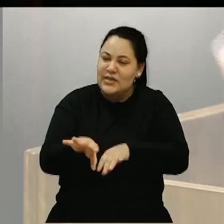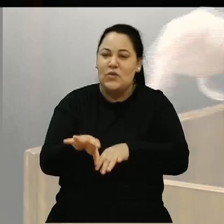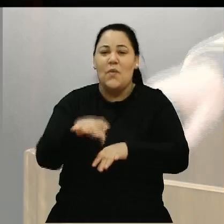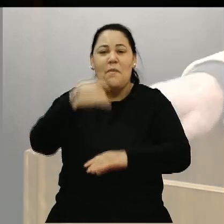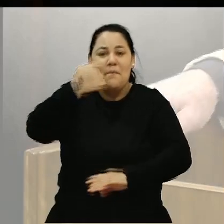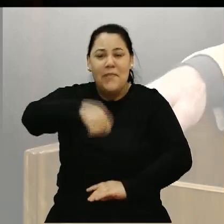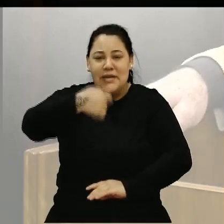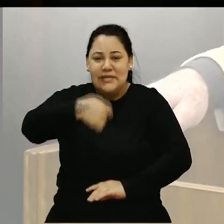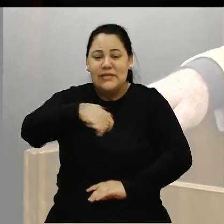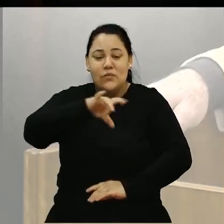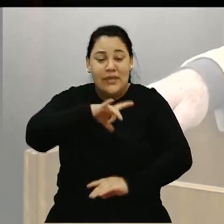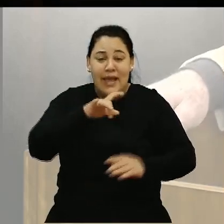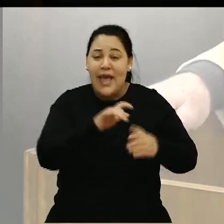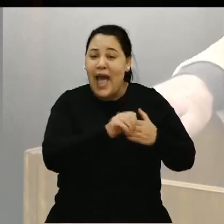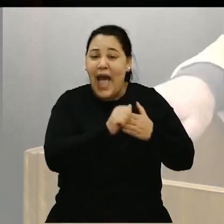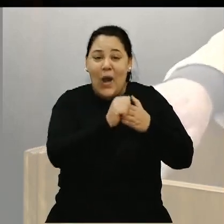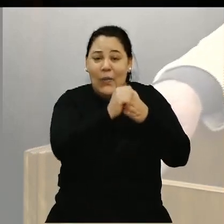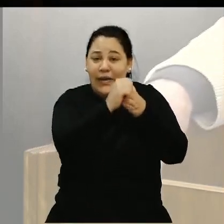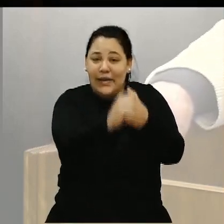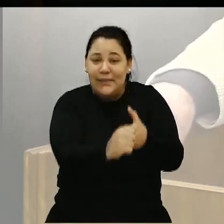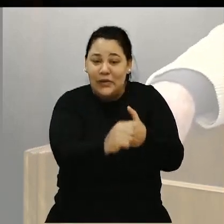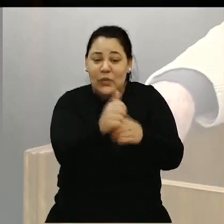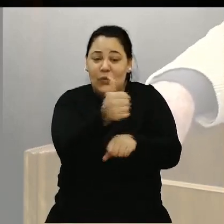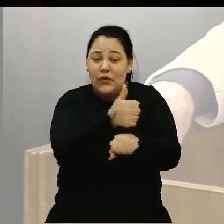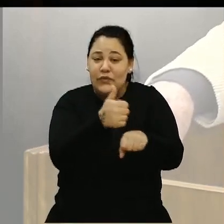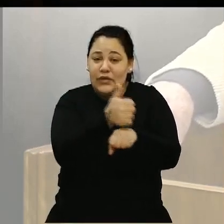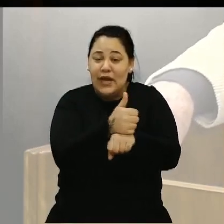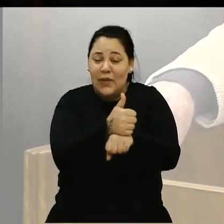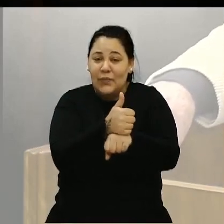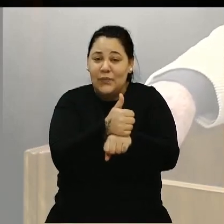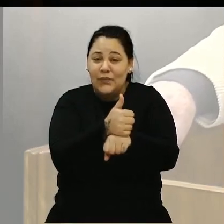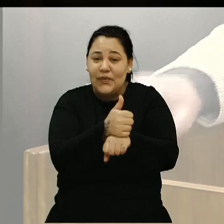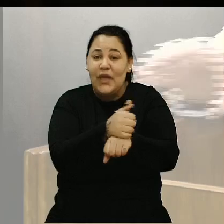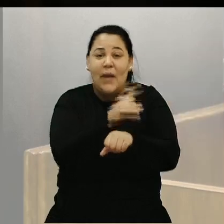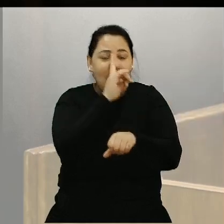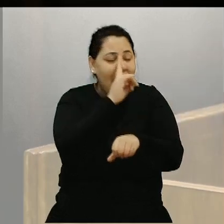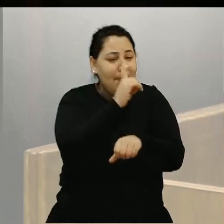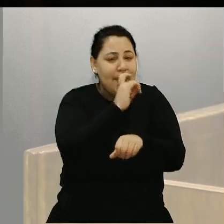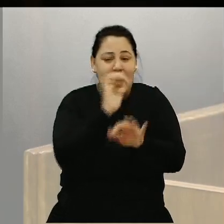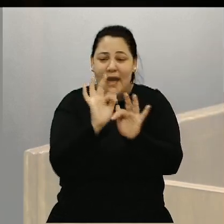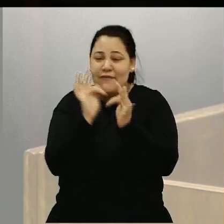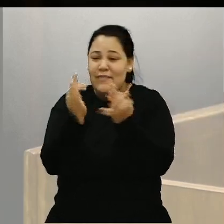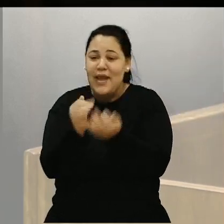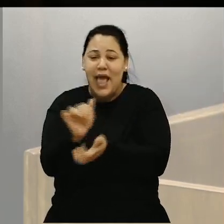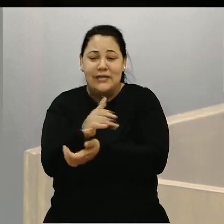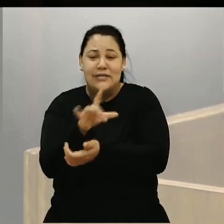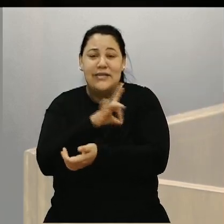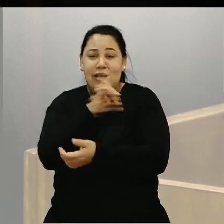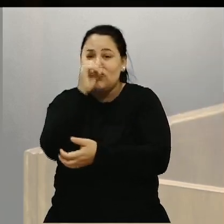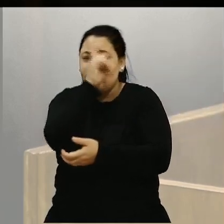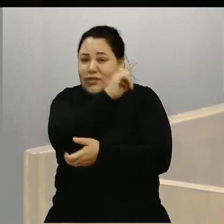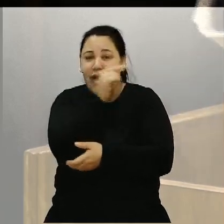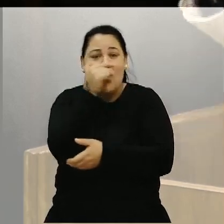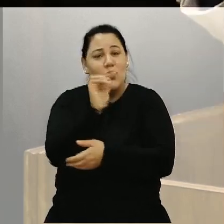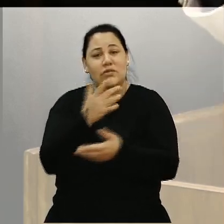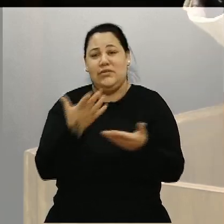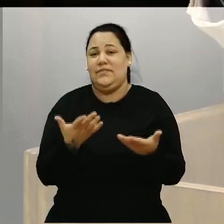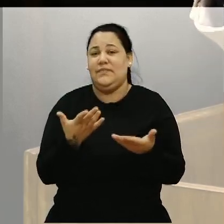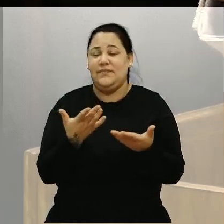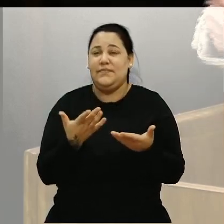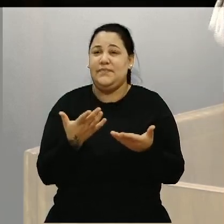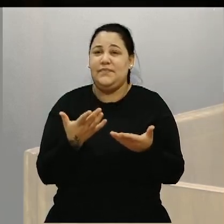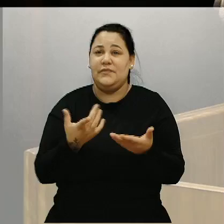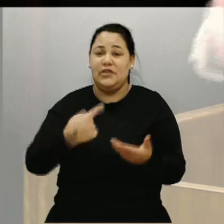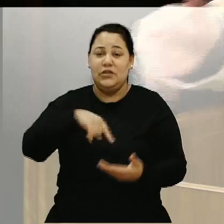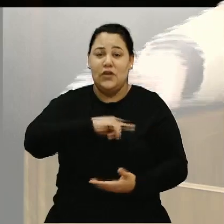de um acompanhamento, e os pais e os familiares muitas vezes têm dificuldade. E a gente tem tido,